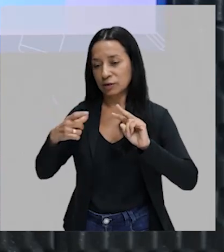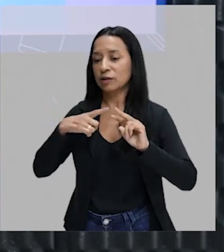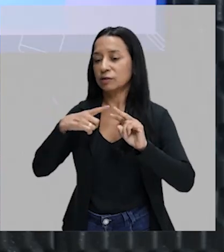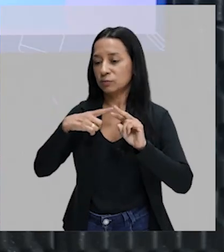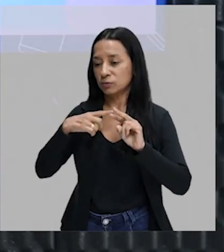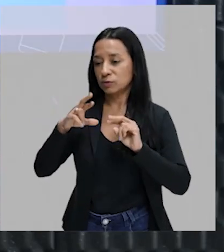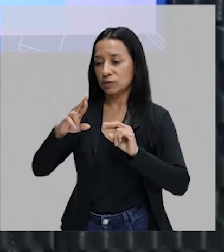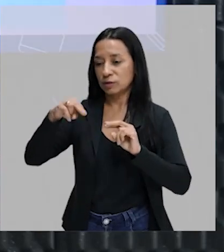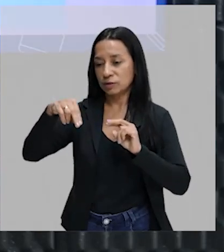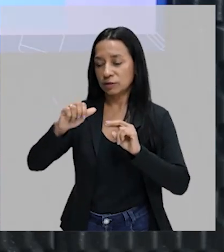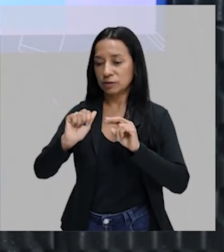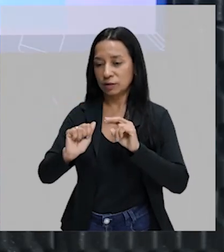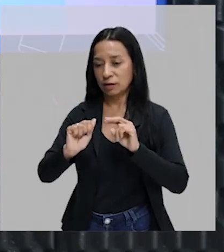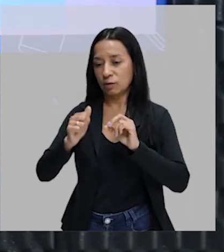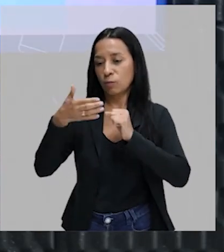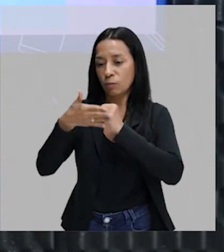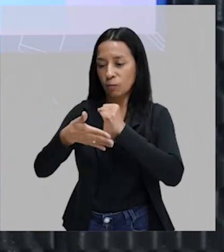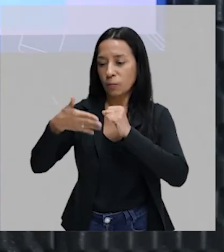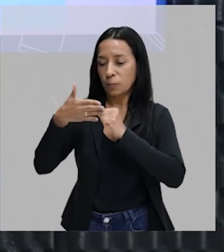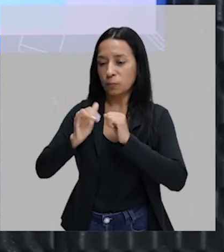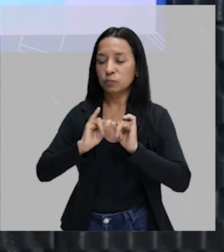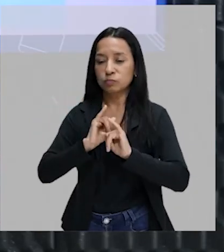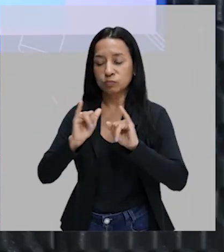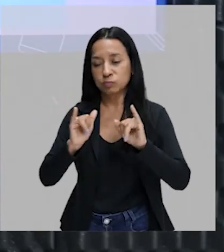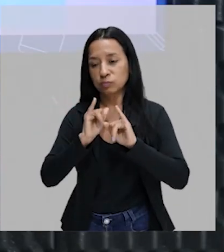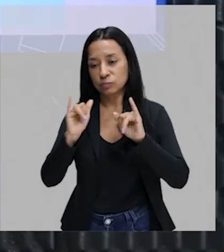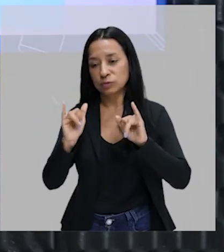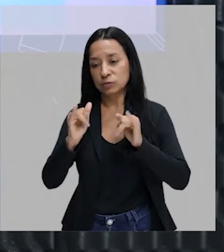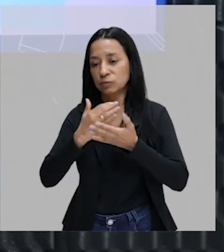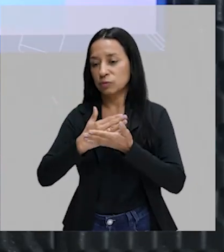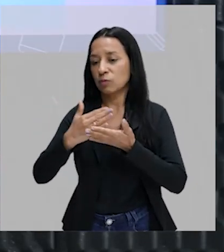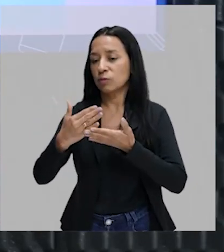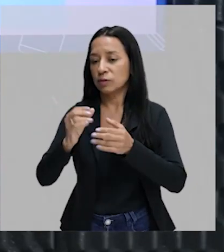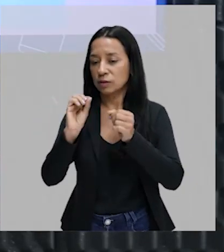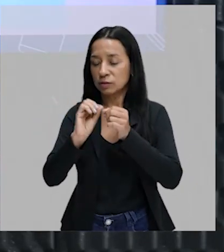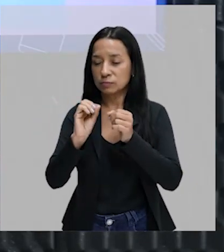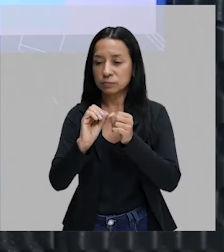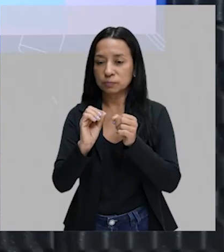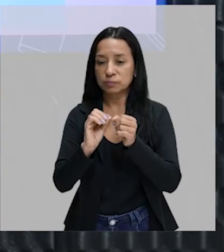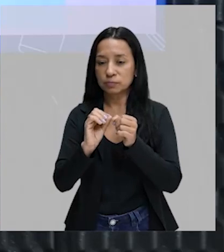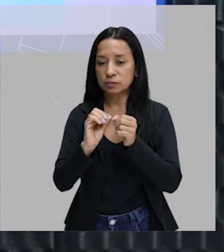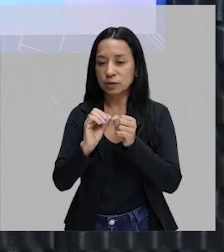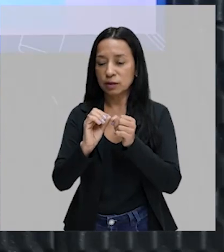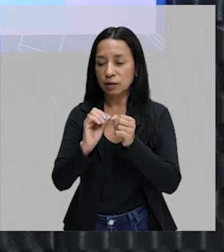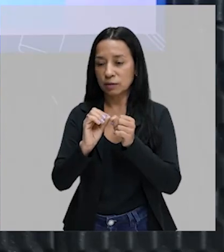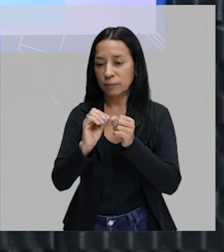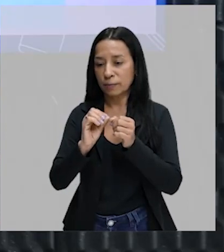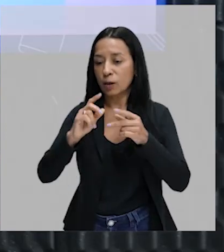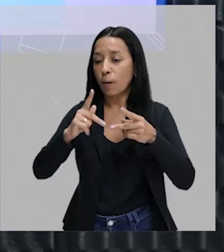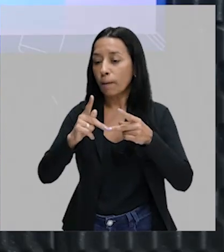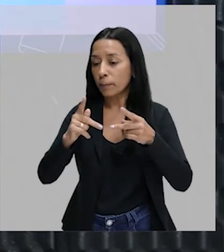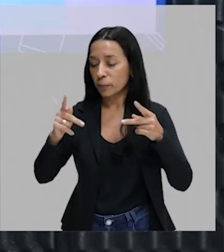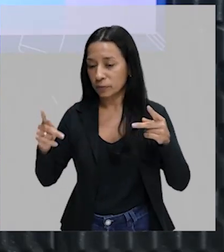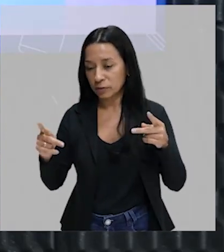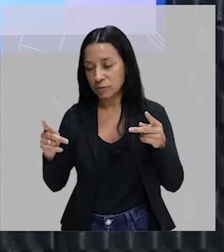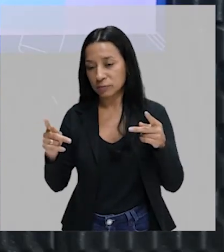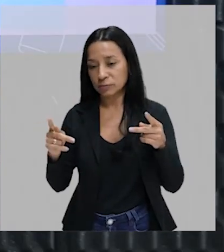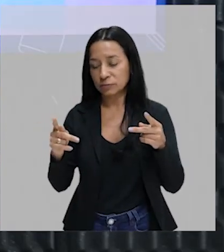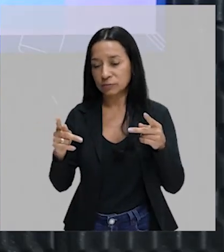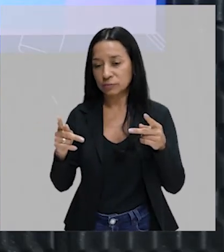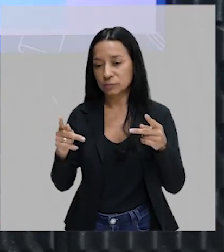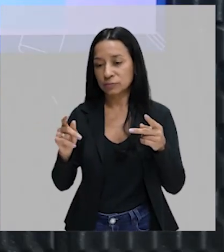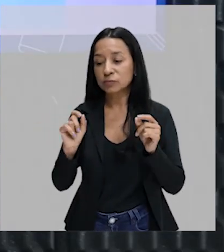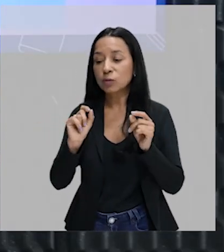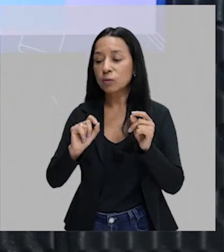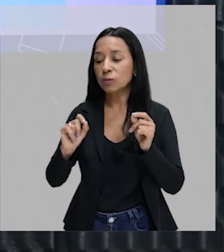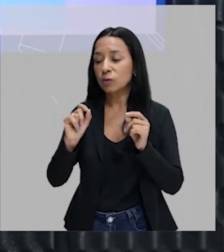mensageiro, e com base nessas informações, ele vai começar a produzir proteínas. Na verdade, a proteína ela